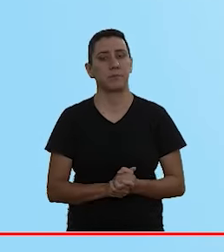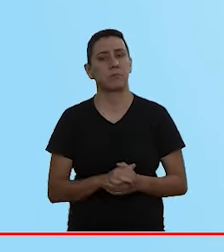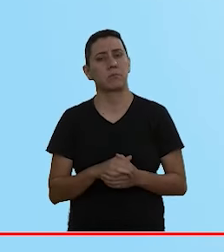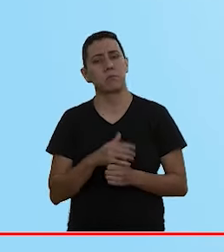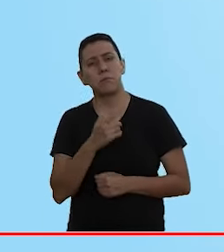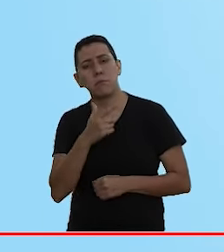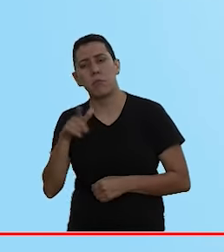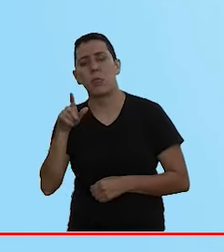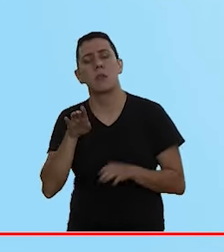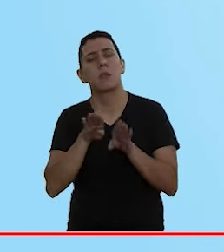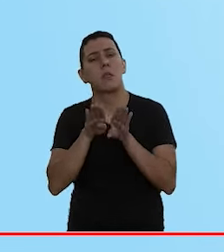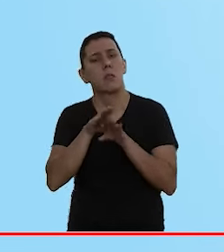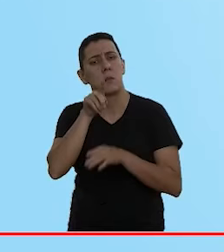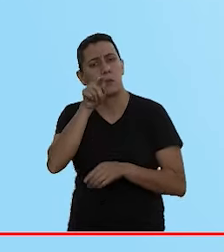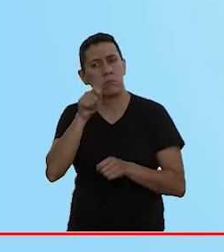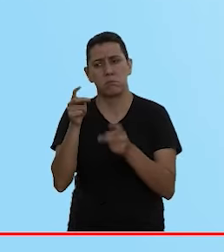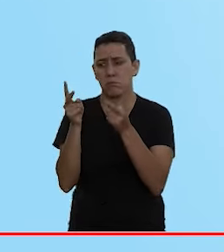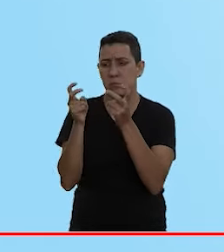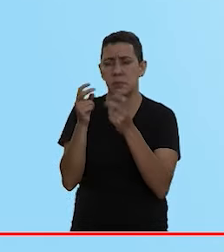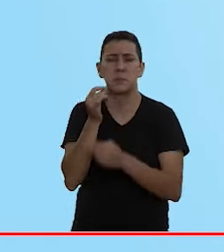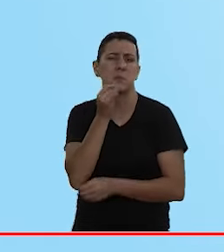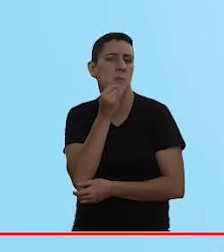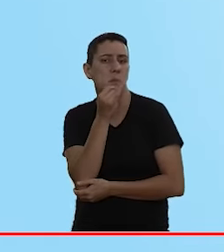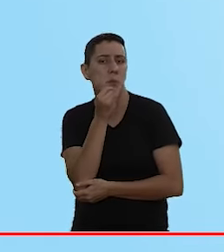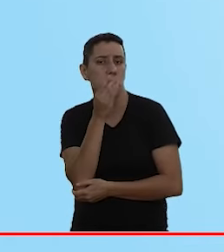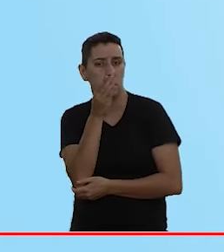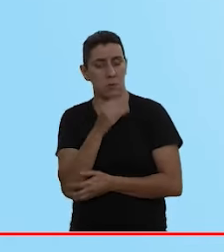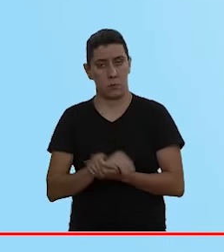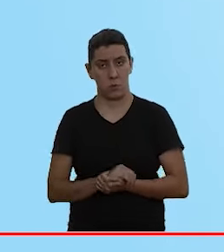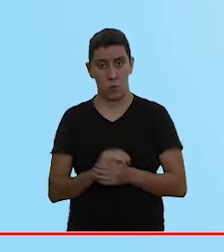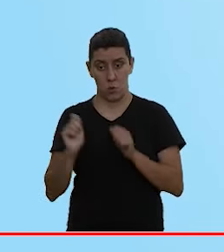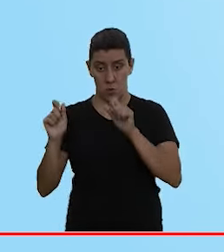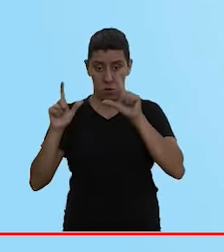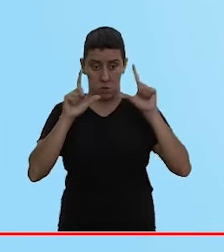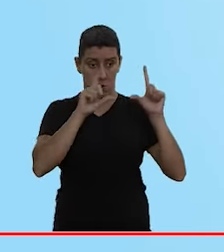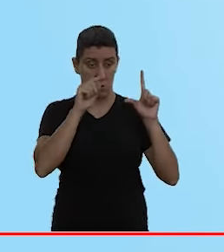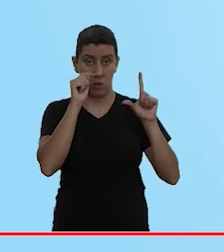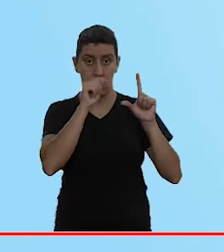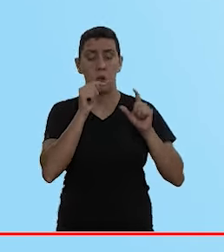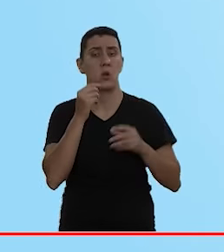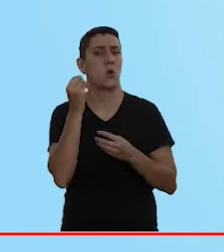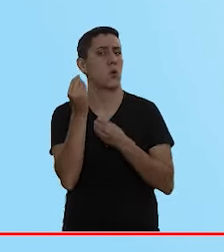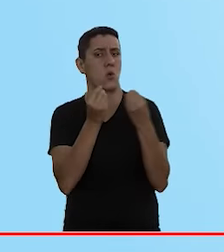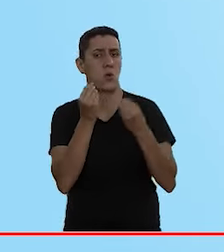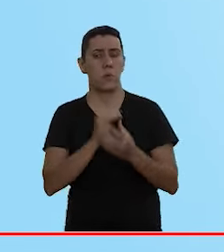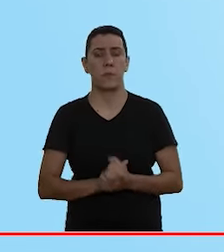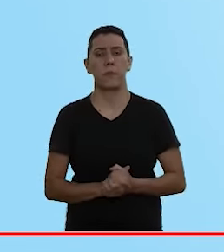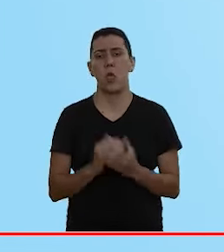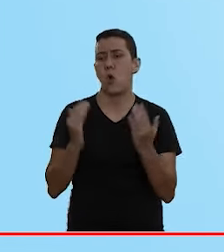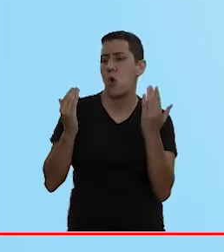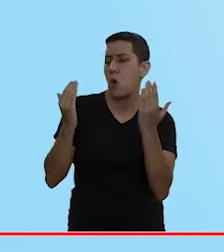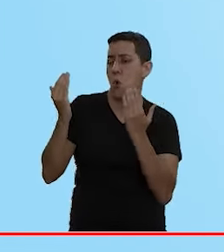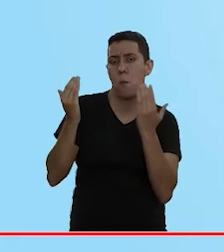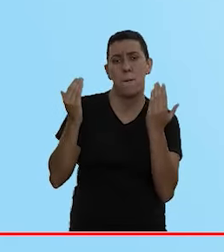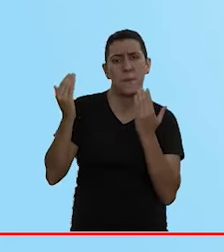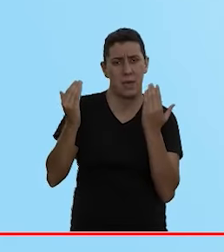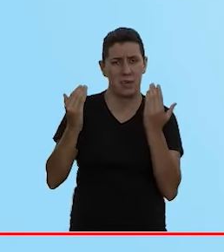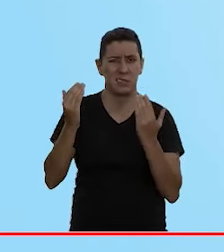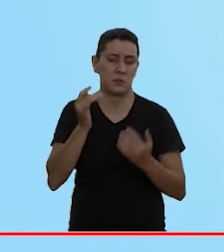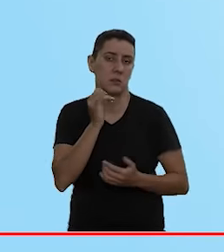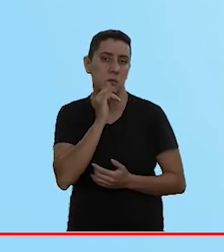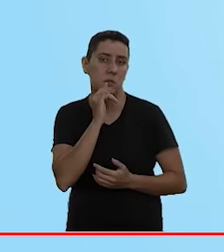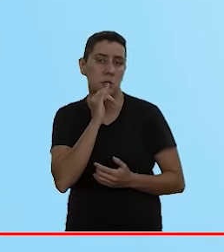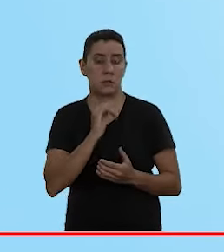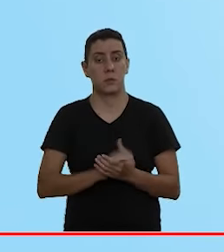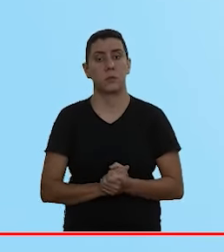exemplo, na sua parte da esquerda, né, uma comparação entre